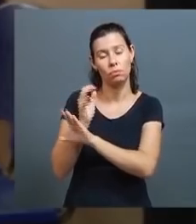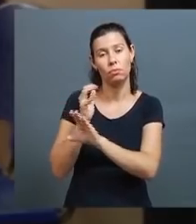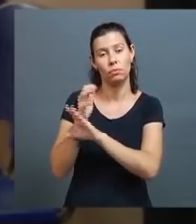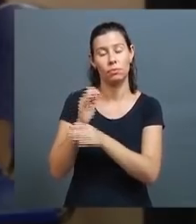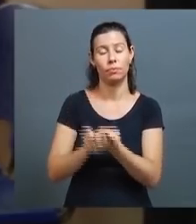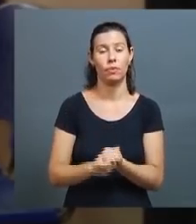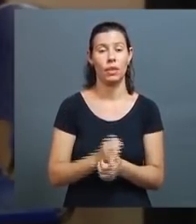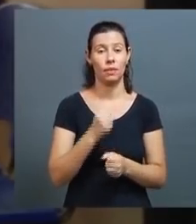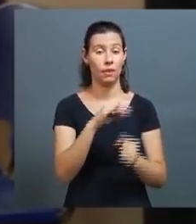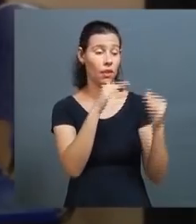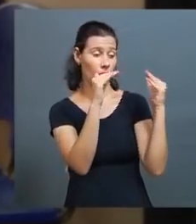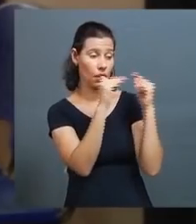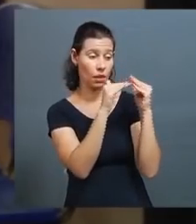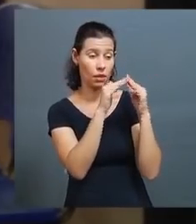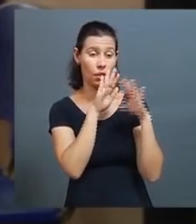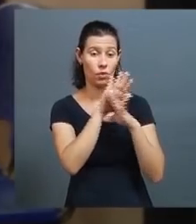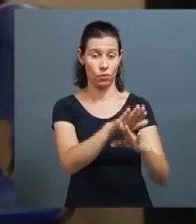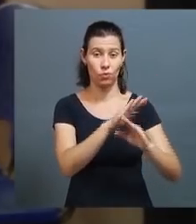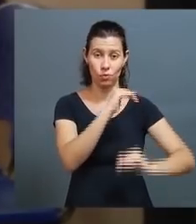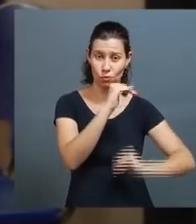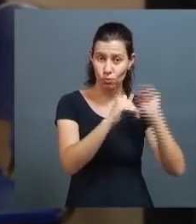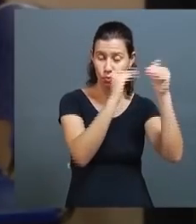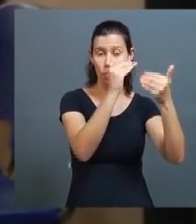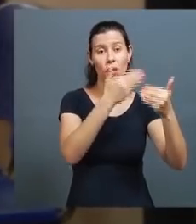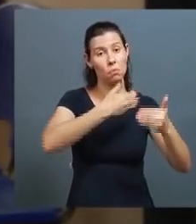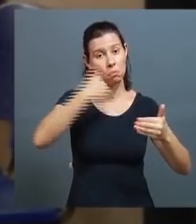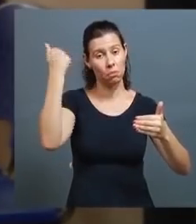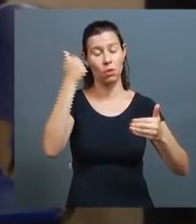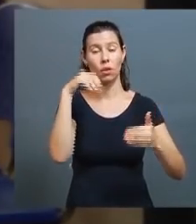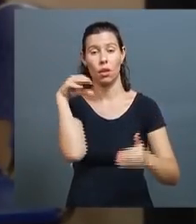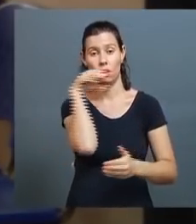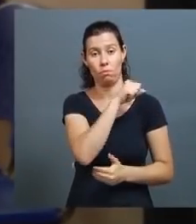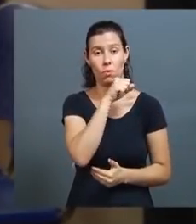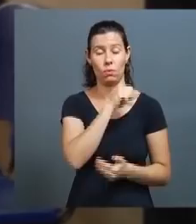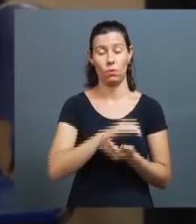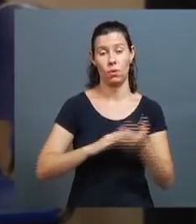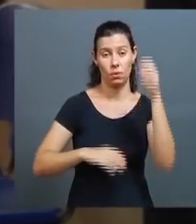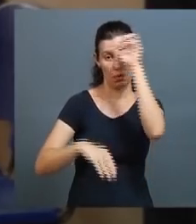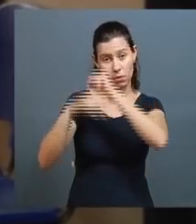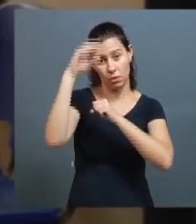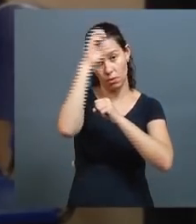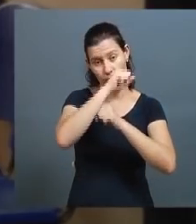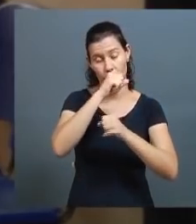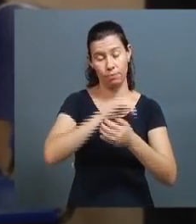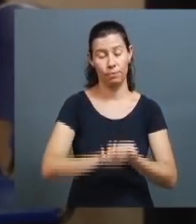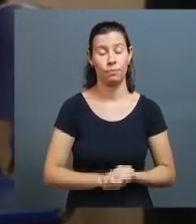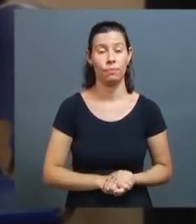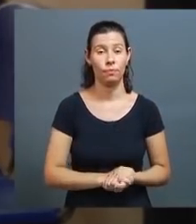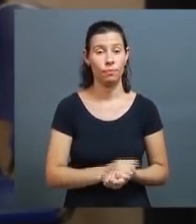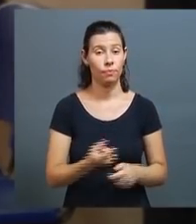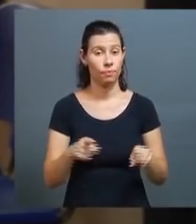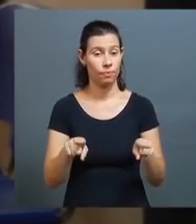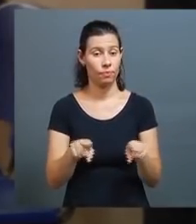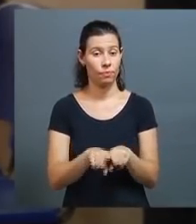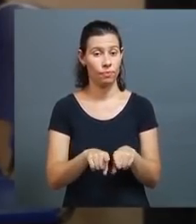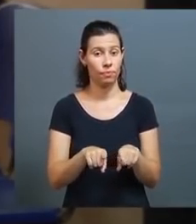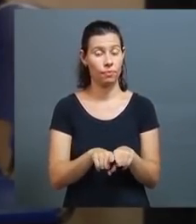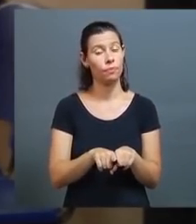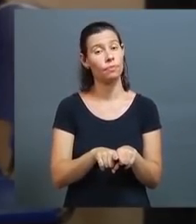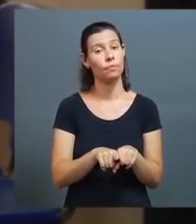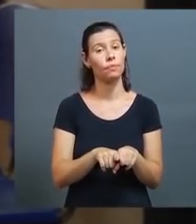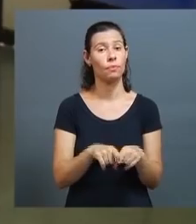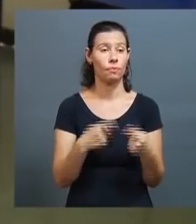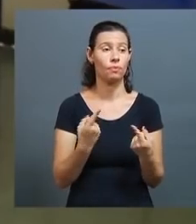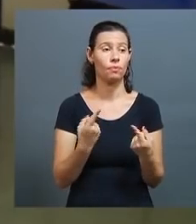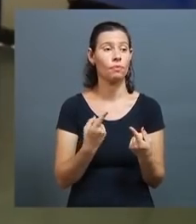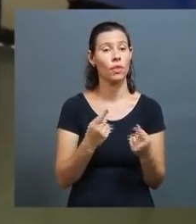esse treinamento, esse aprimoramento, mais ele vai conseguir adquirir ou ter condições para adquirir esse processo de